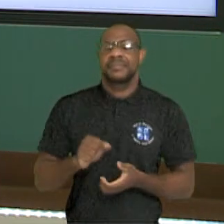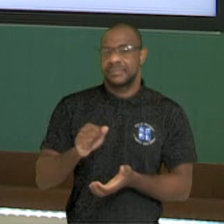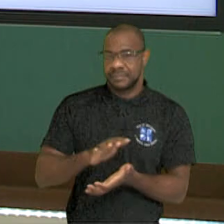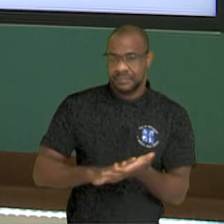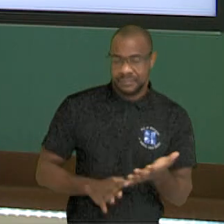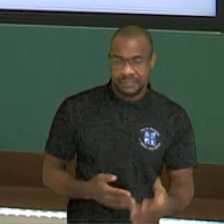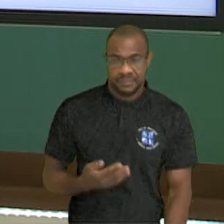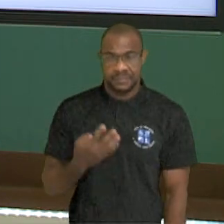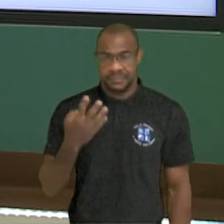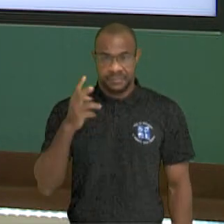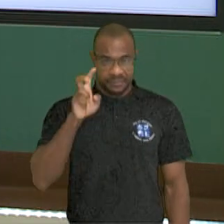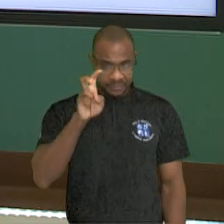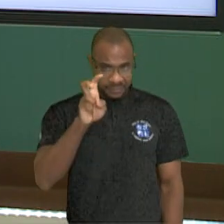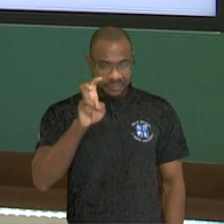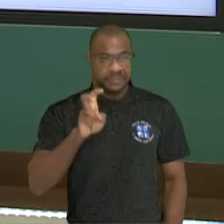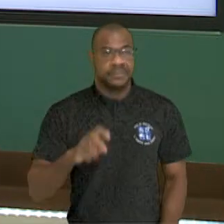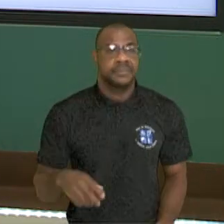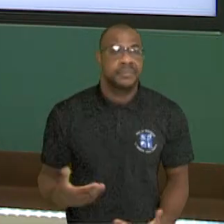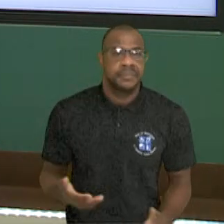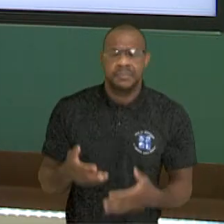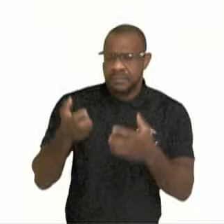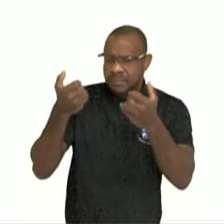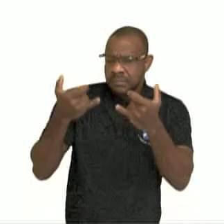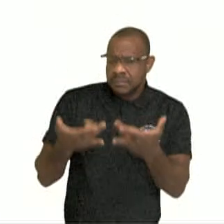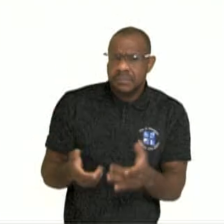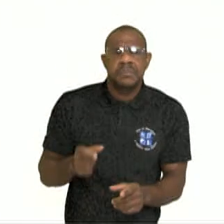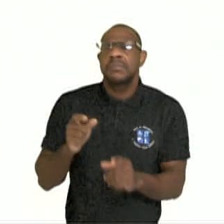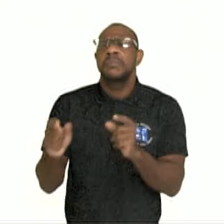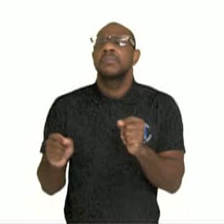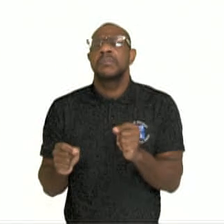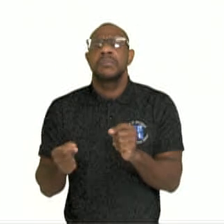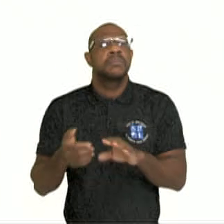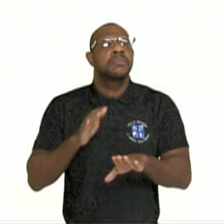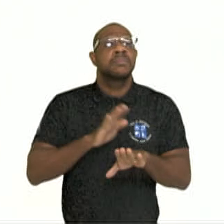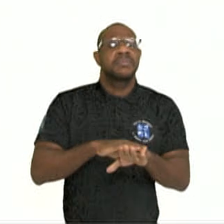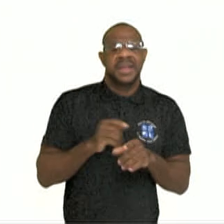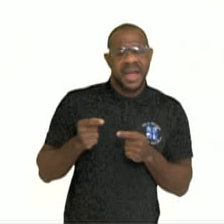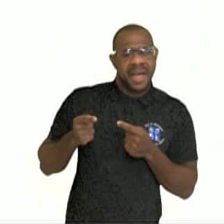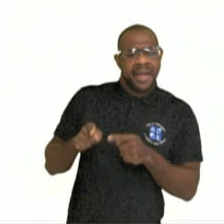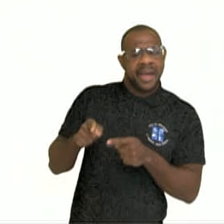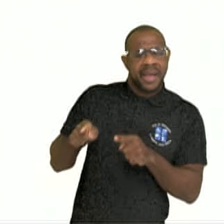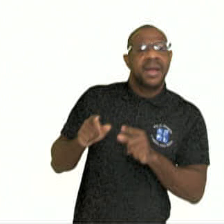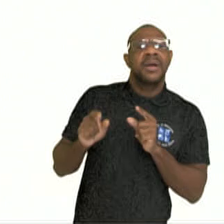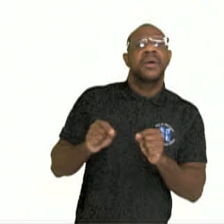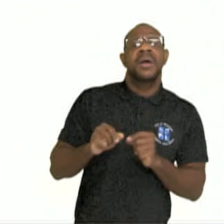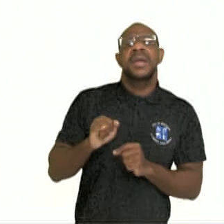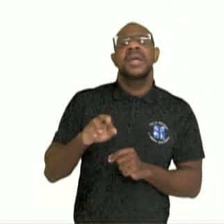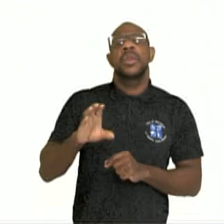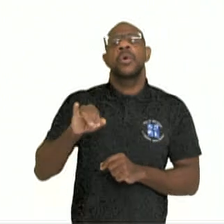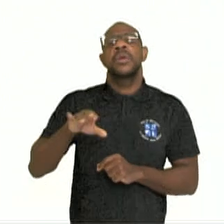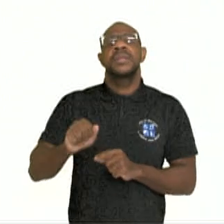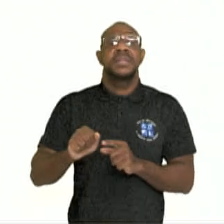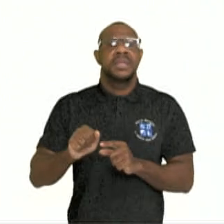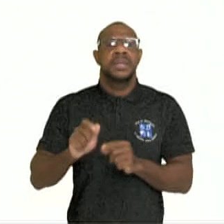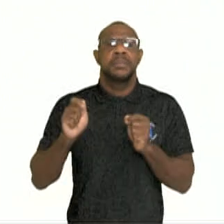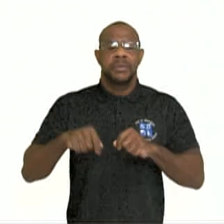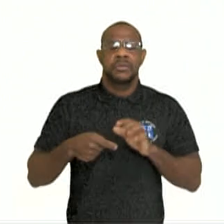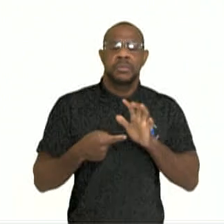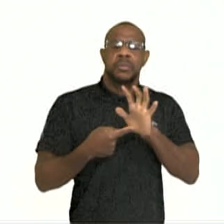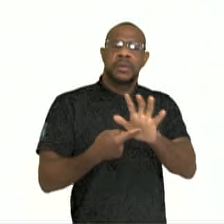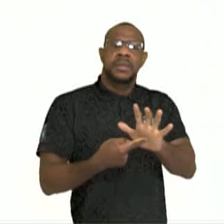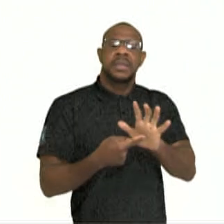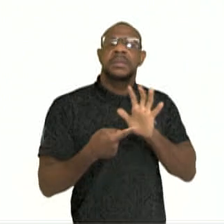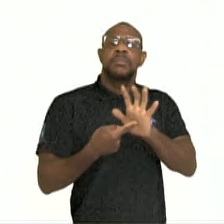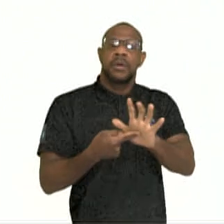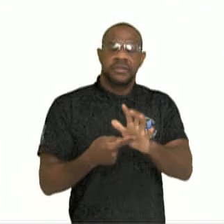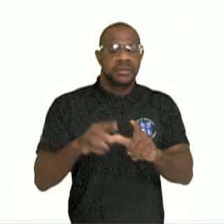Atividade número 5. Vamos lá, explique o efeito de ironia que pode ser produzido pela representação desses personagens no cartoon.